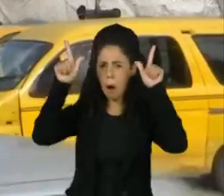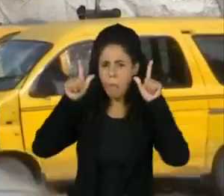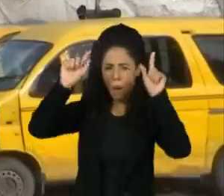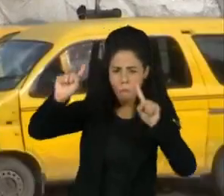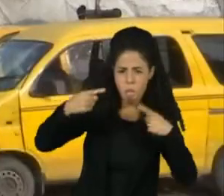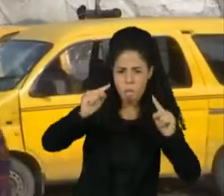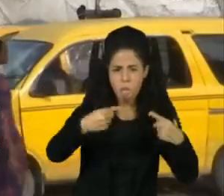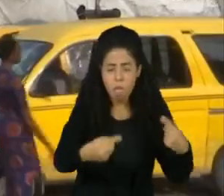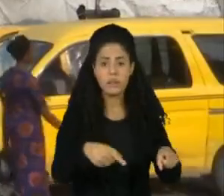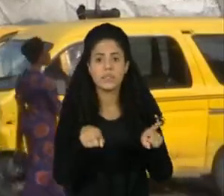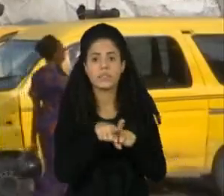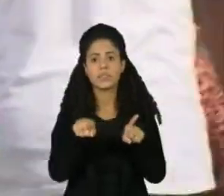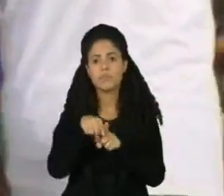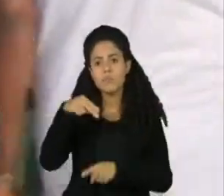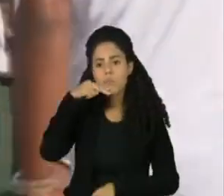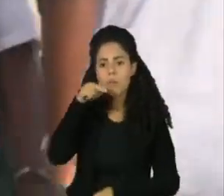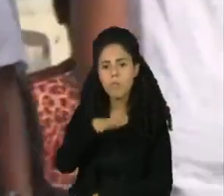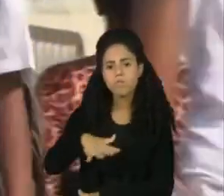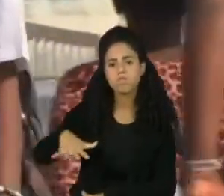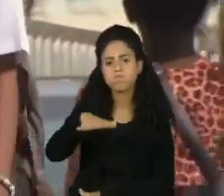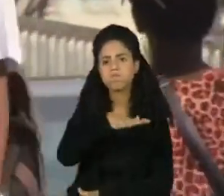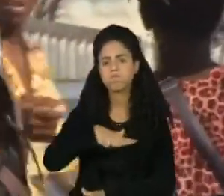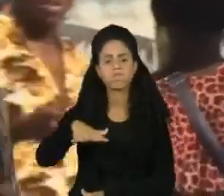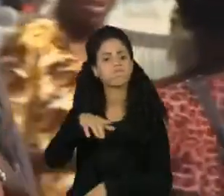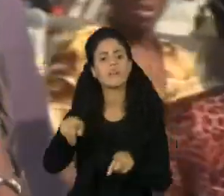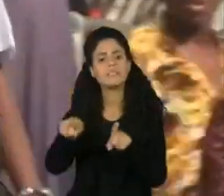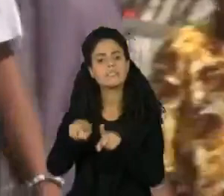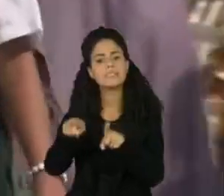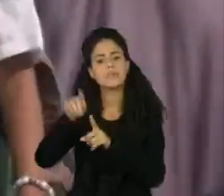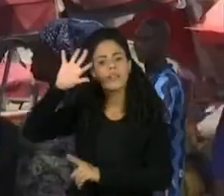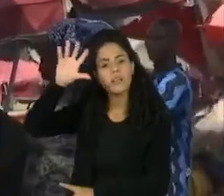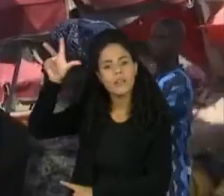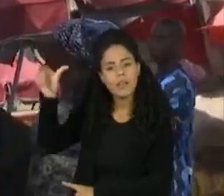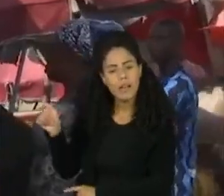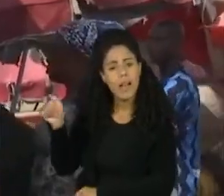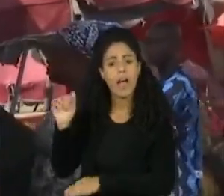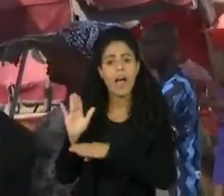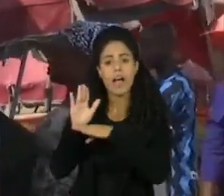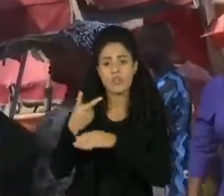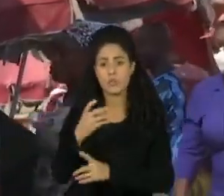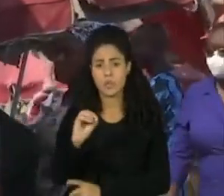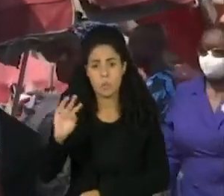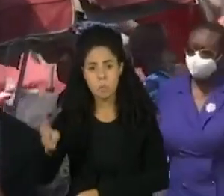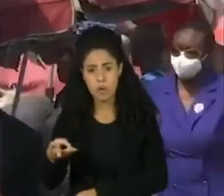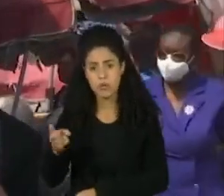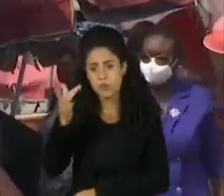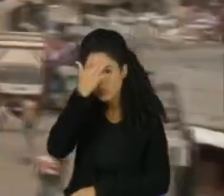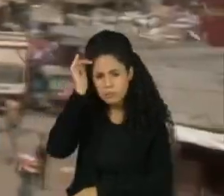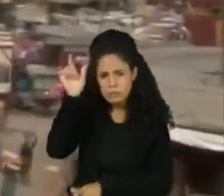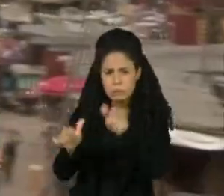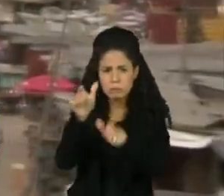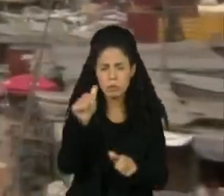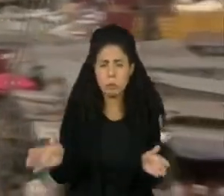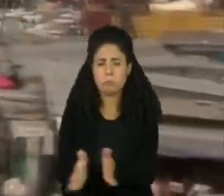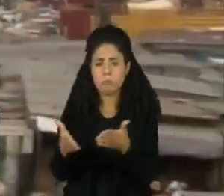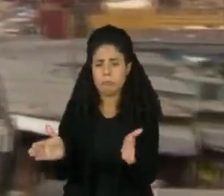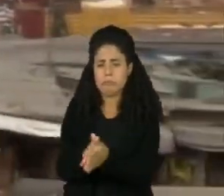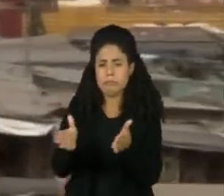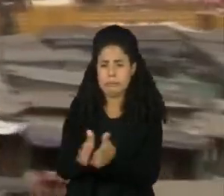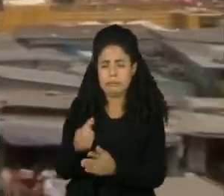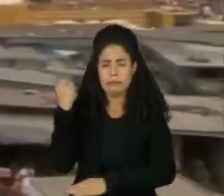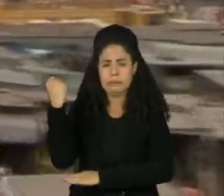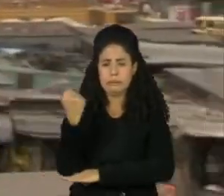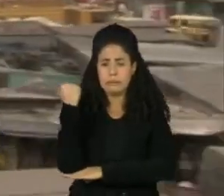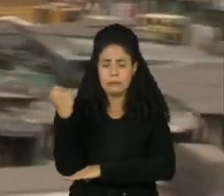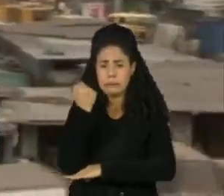A Nigéria é o país mais populoso da África. Quase metade dos mais de 200 milhões de habitantes enfrenta pobreza extrema. São vítimas